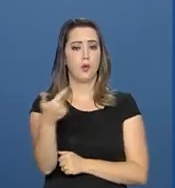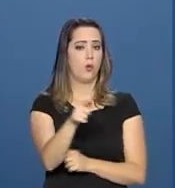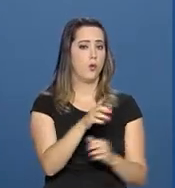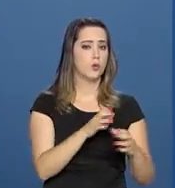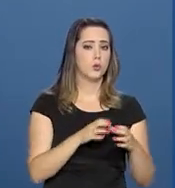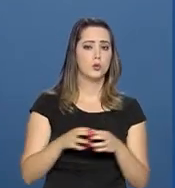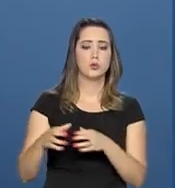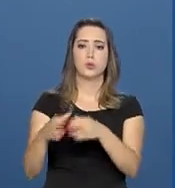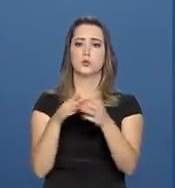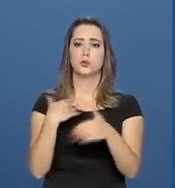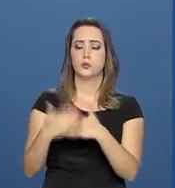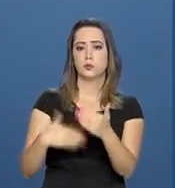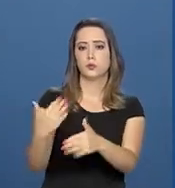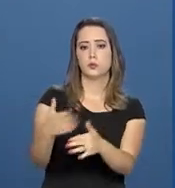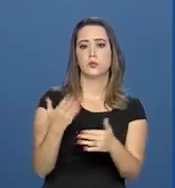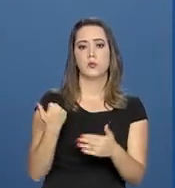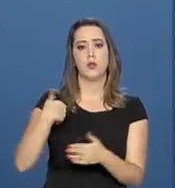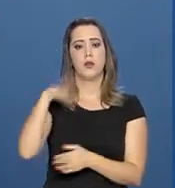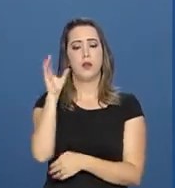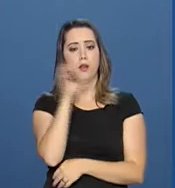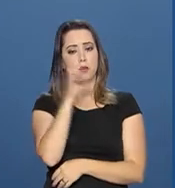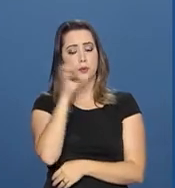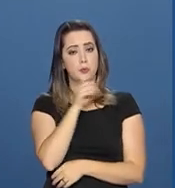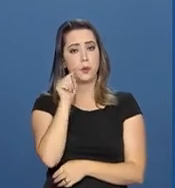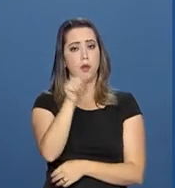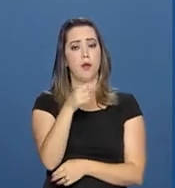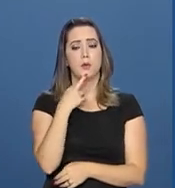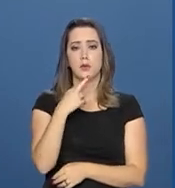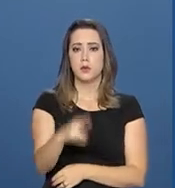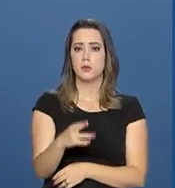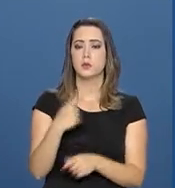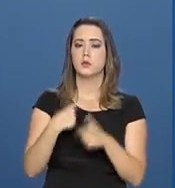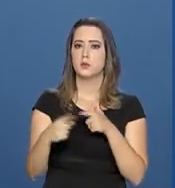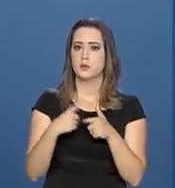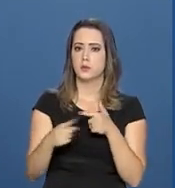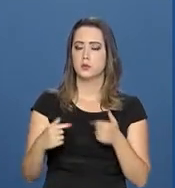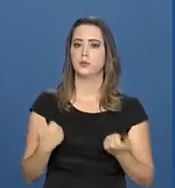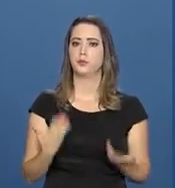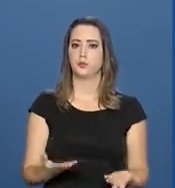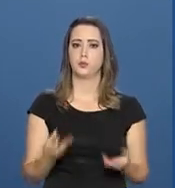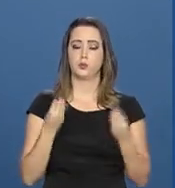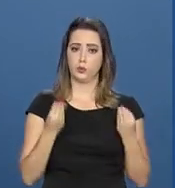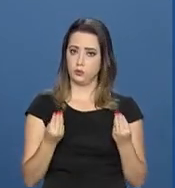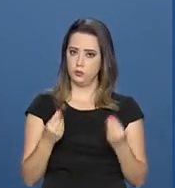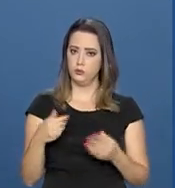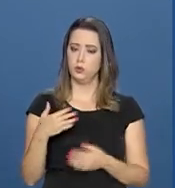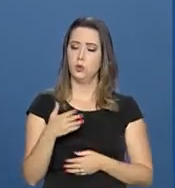órgãos envolvidos nesse assunto para dar uma rápida solução para esse problema.